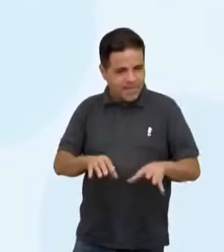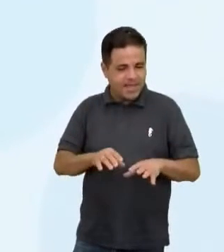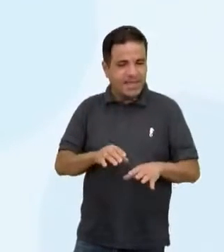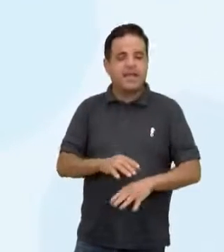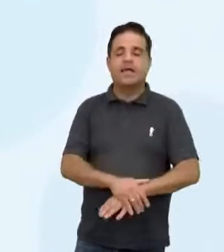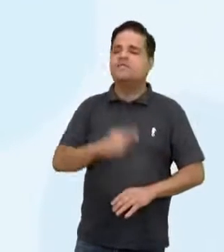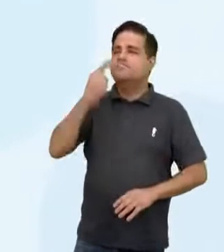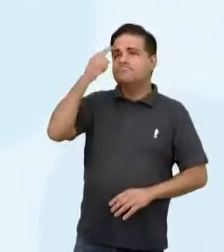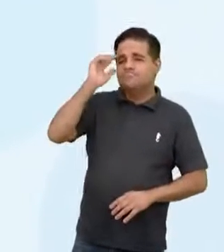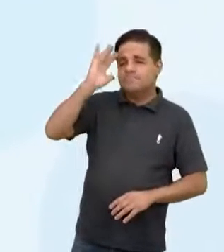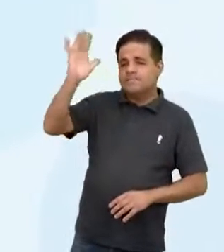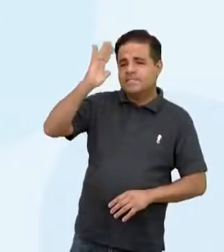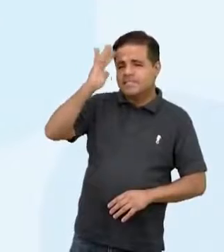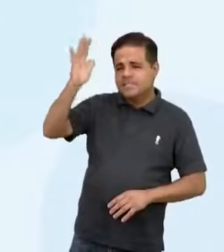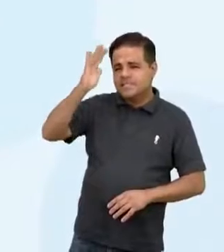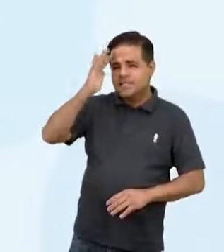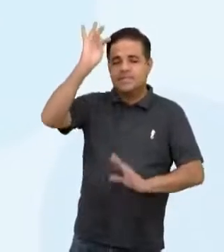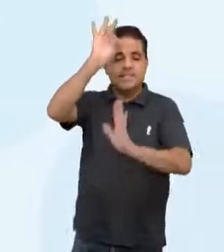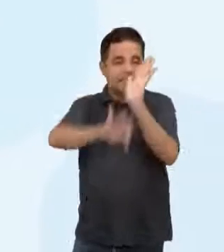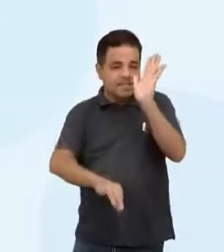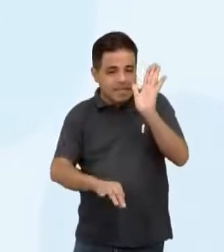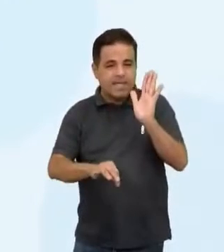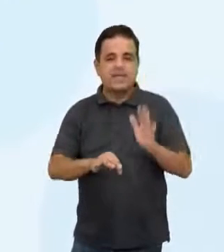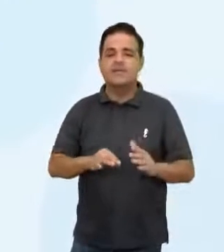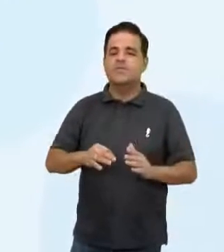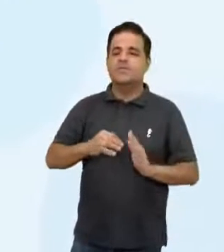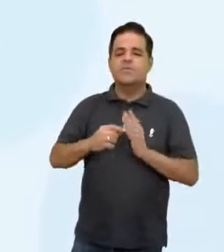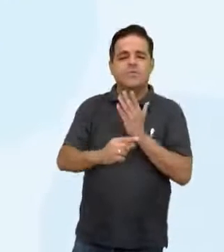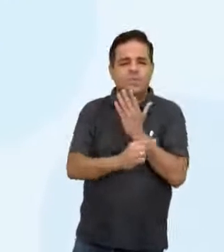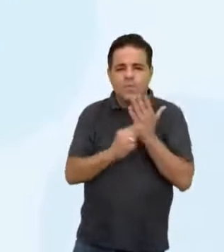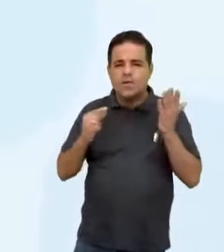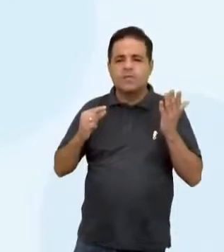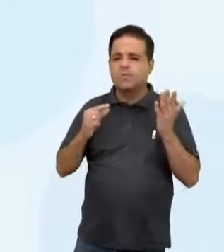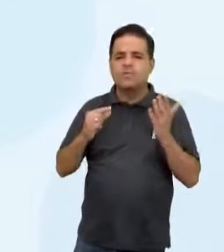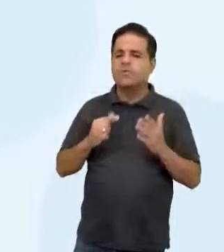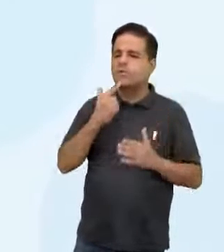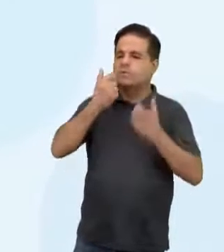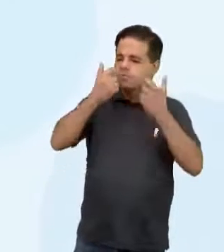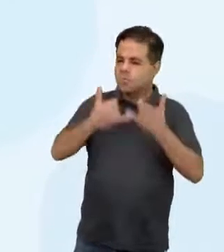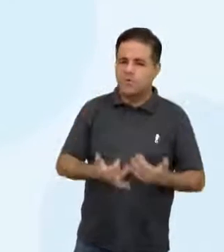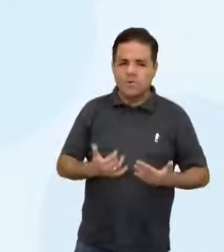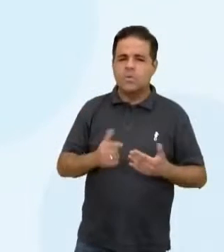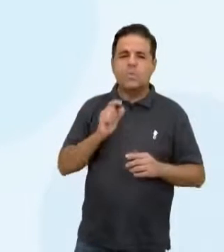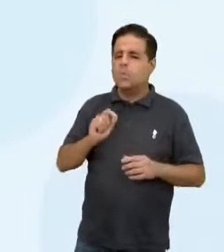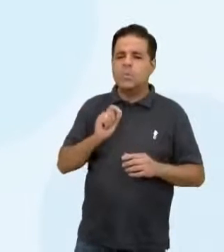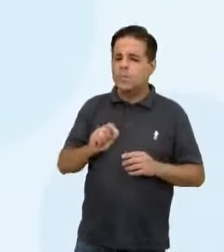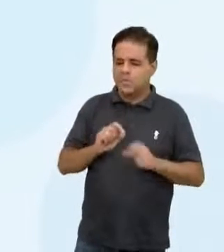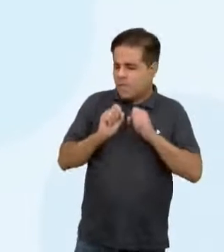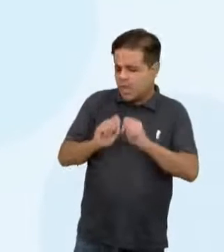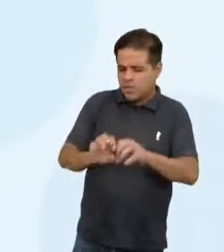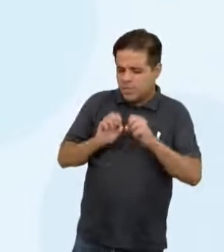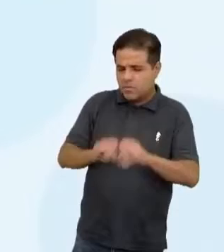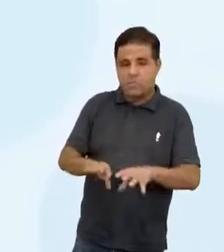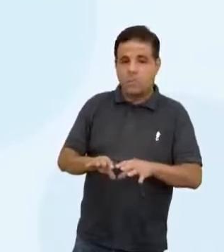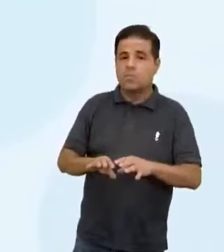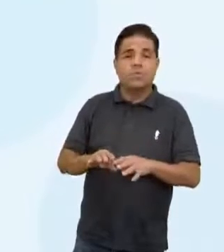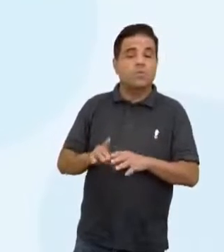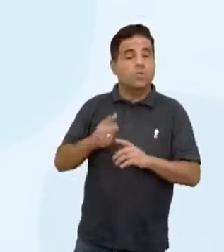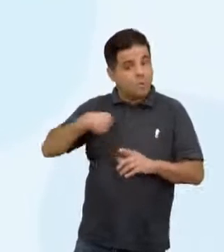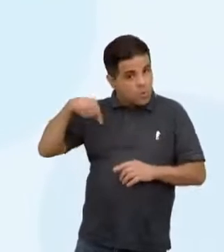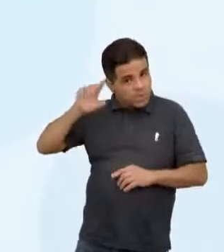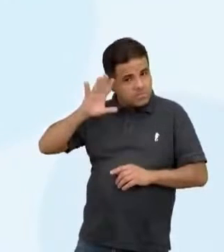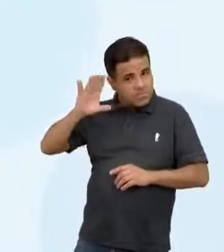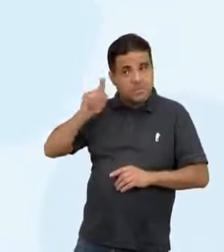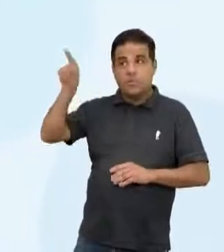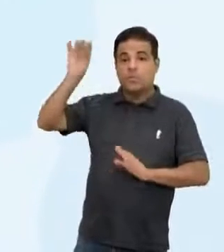Então, pensando nesse texto, vamos pensar, de acordo com o autor, o que é educação? De acordo com esse texto, não de acordo com o que nós pensamos,